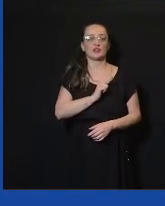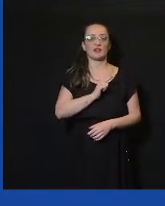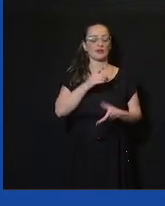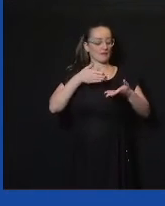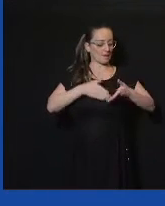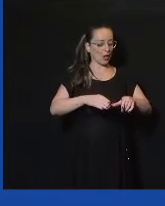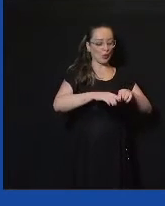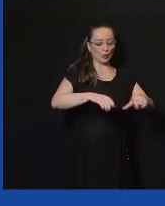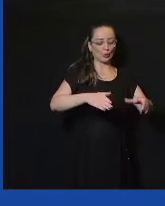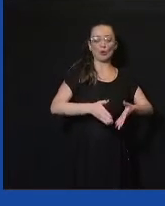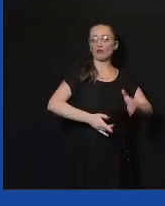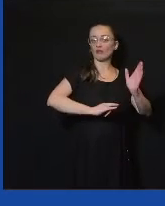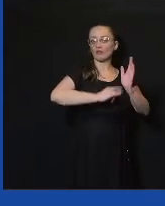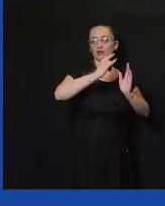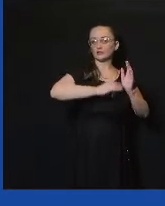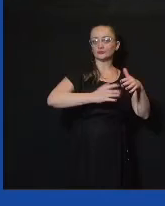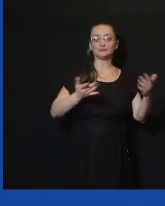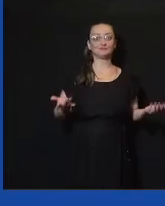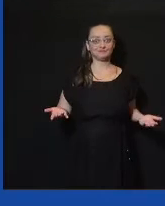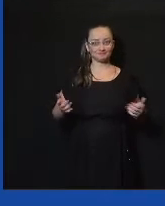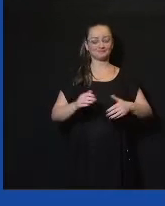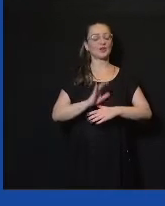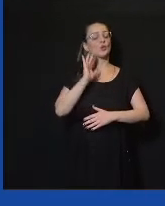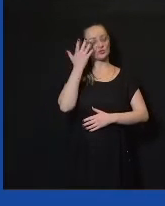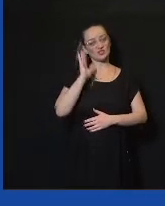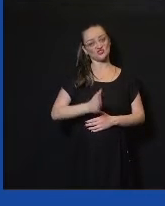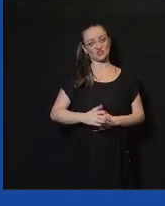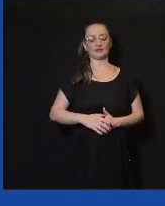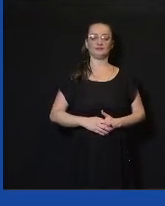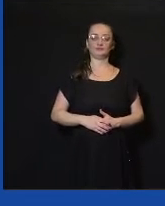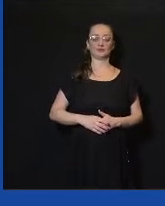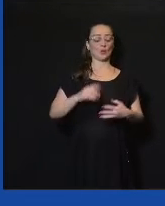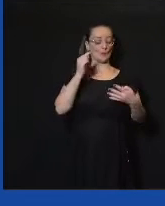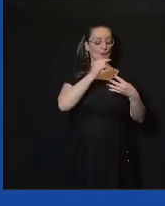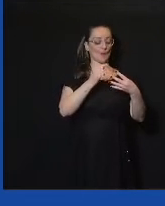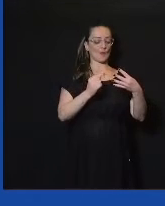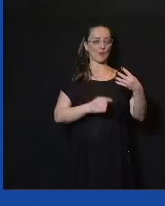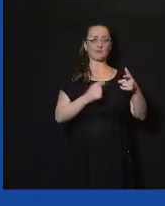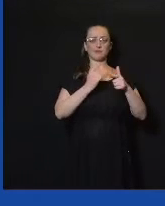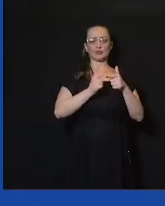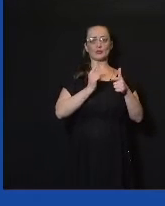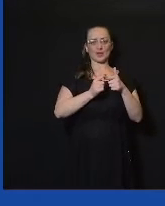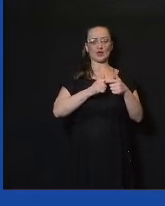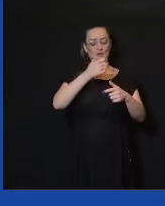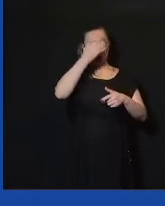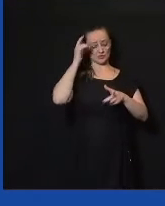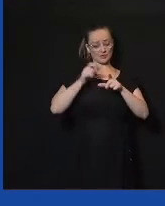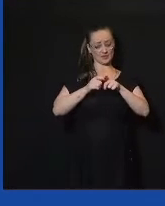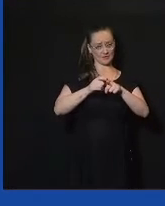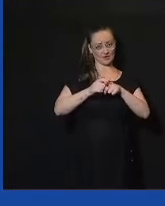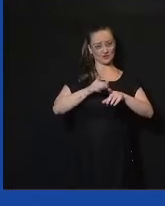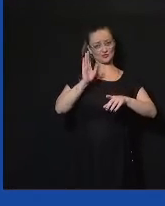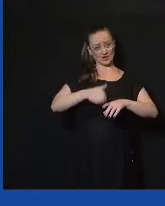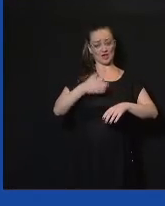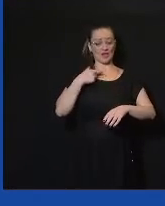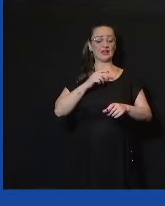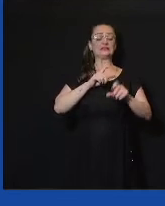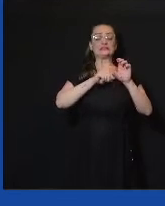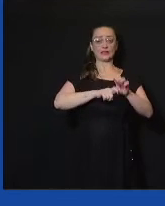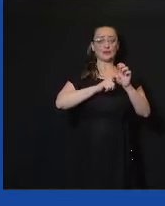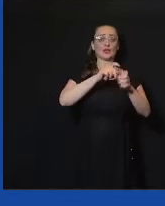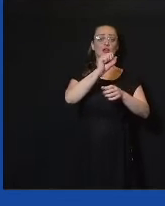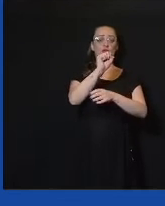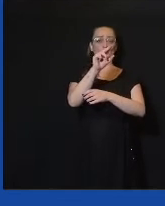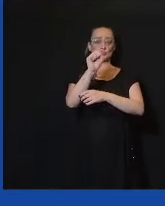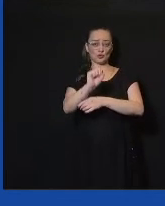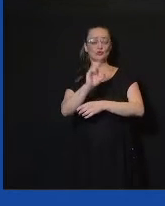elevador, né? Então, são todos problemas que o periférico, que a pessoa que depende do SUS já enfrenta há muito